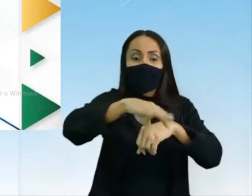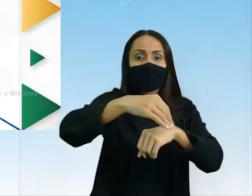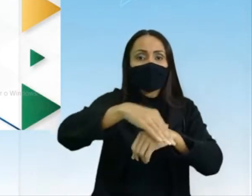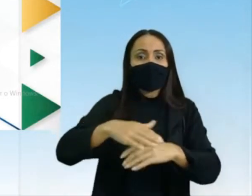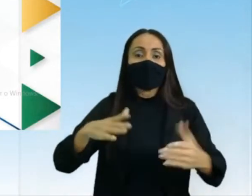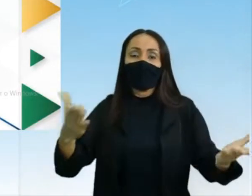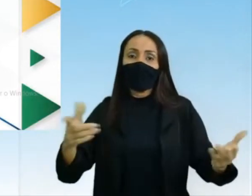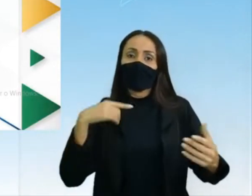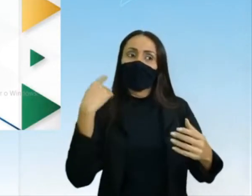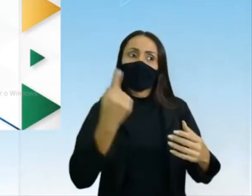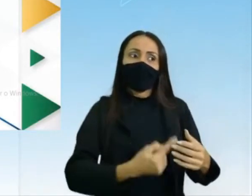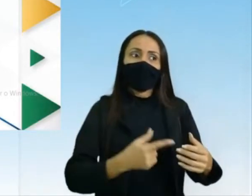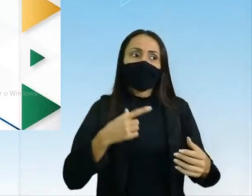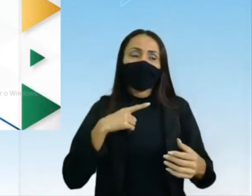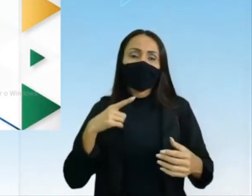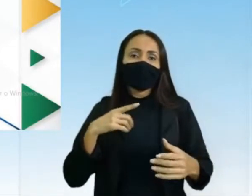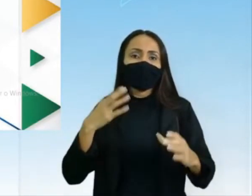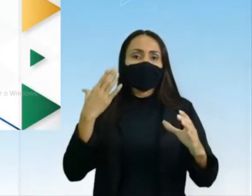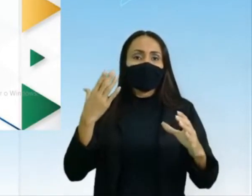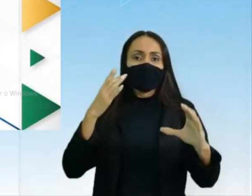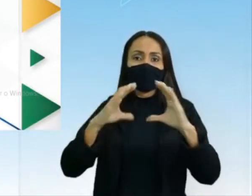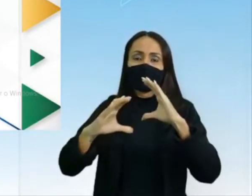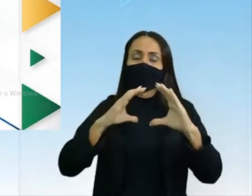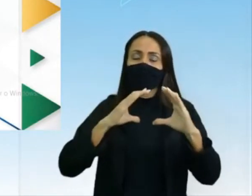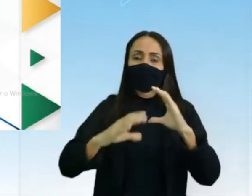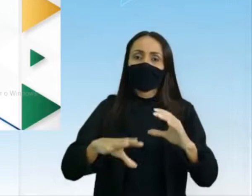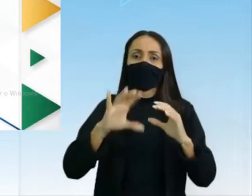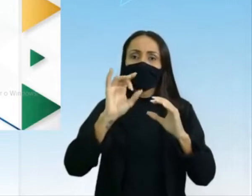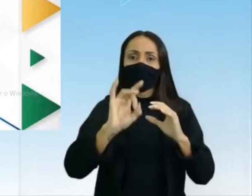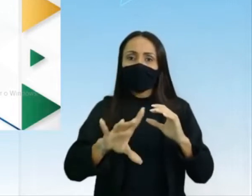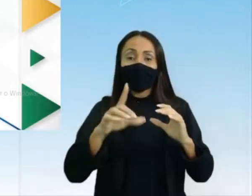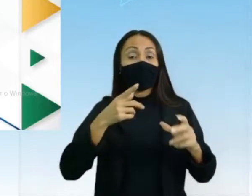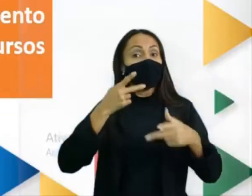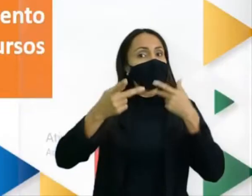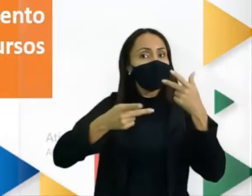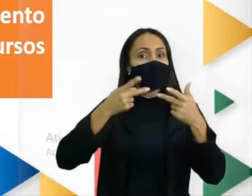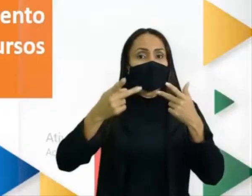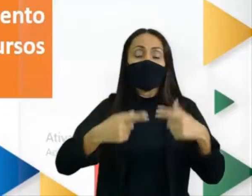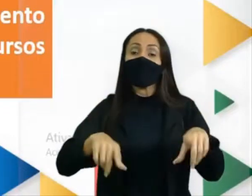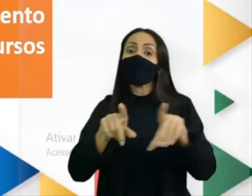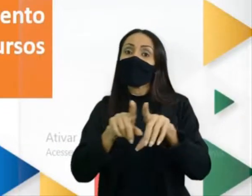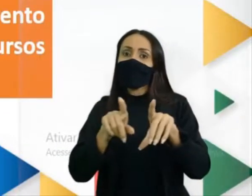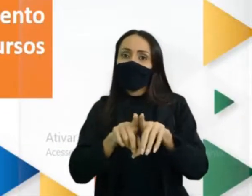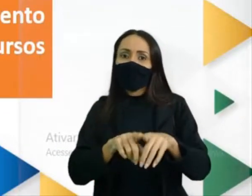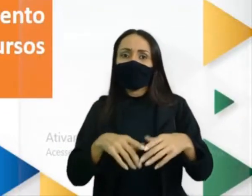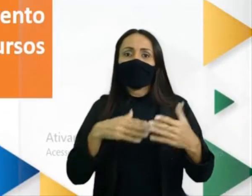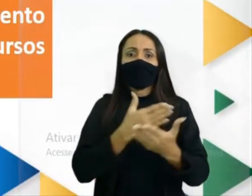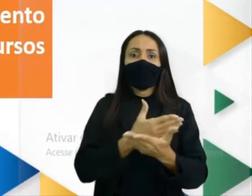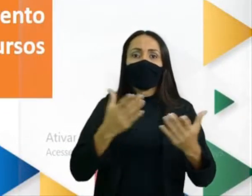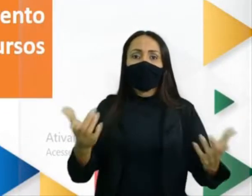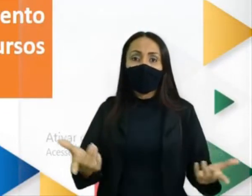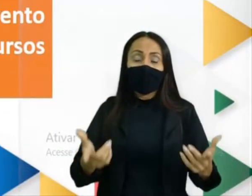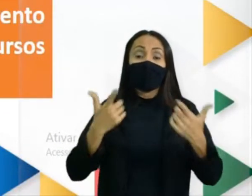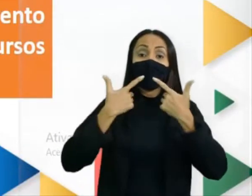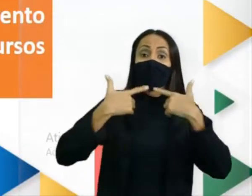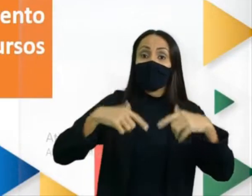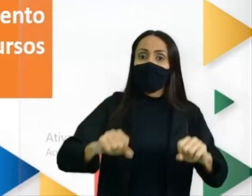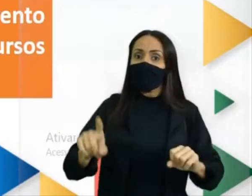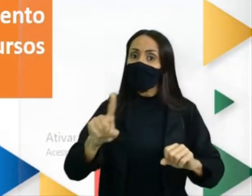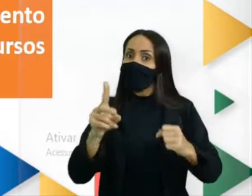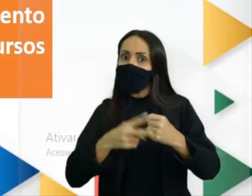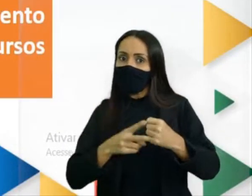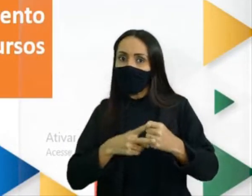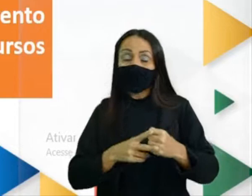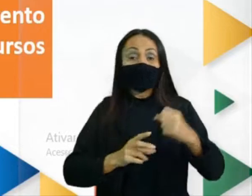aqui nós temos ainda, não comunicamos somente por meio da fala, mas também pela linguagem não